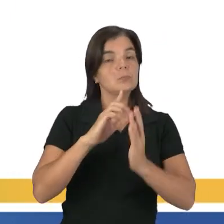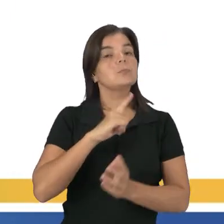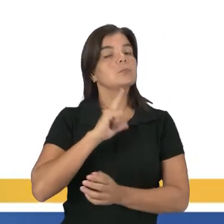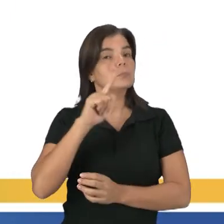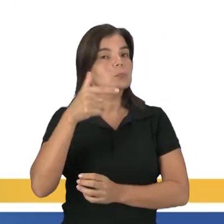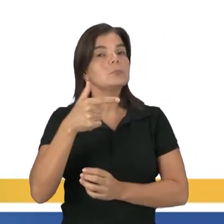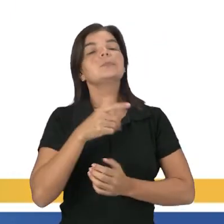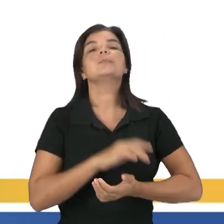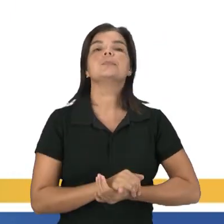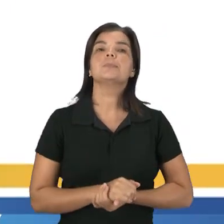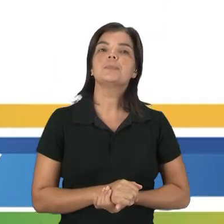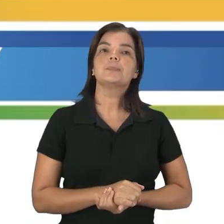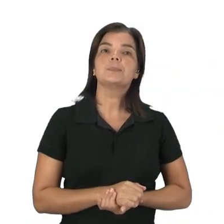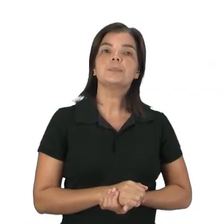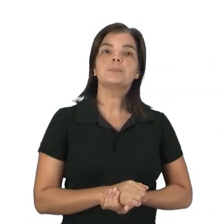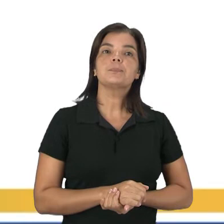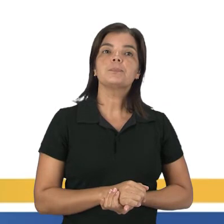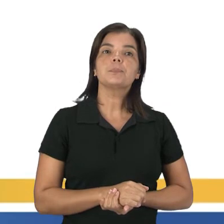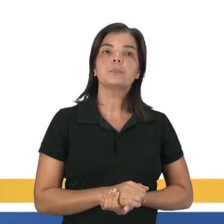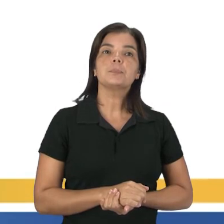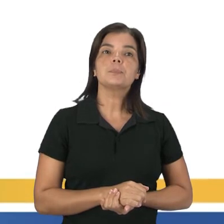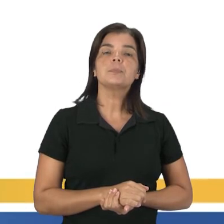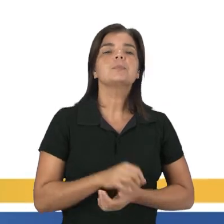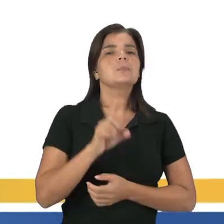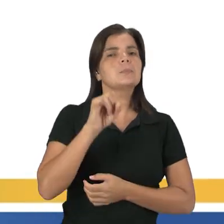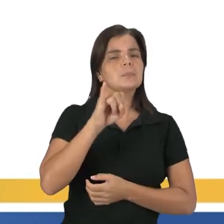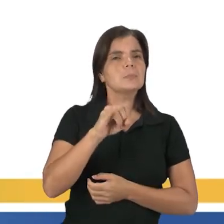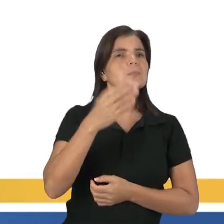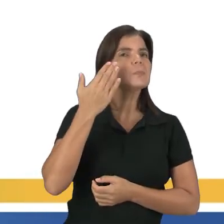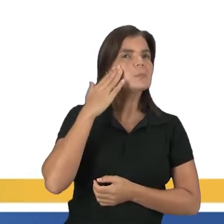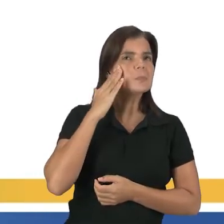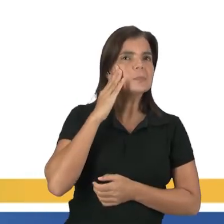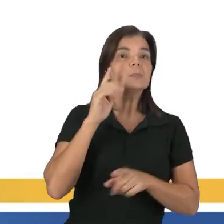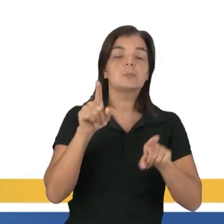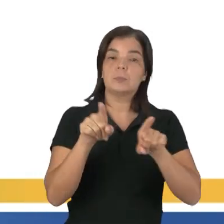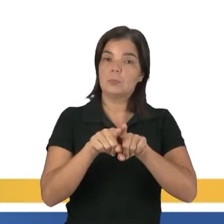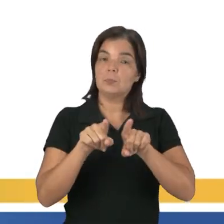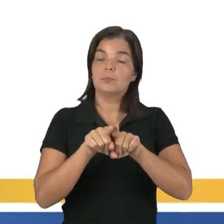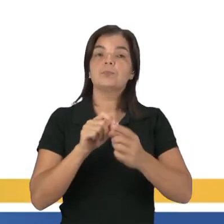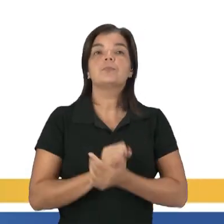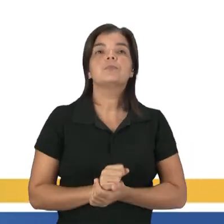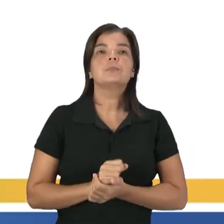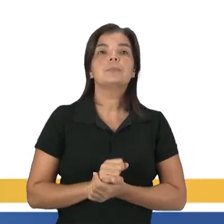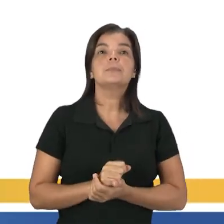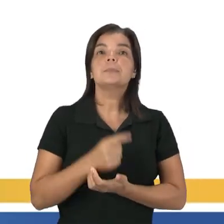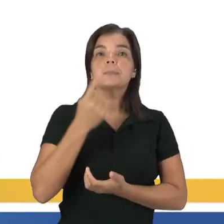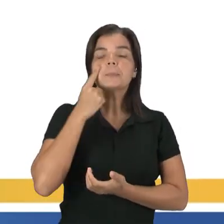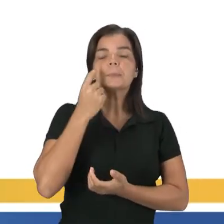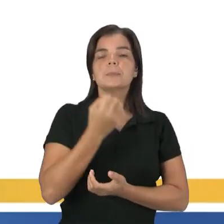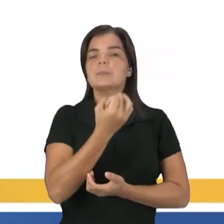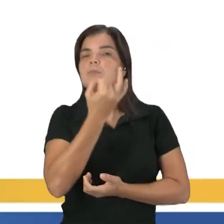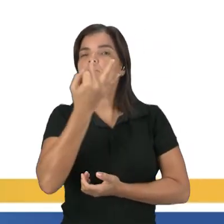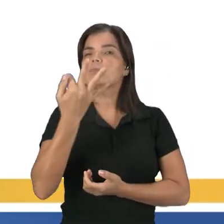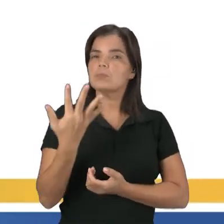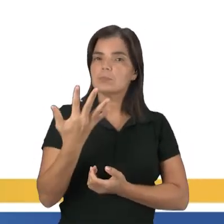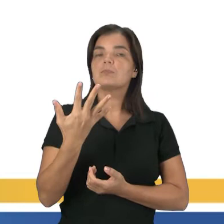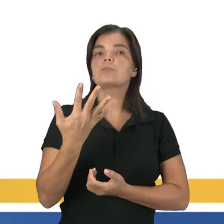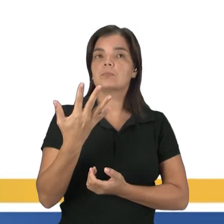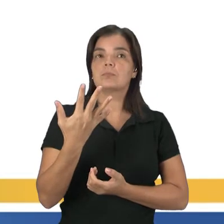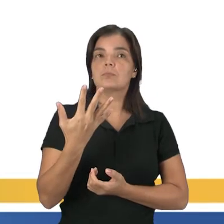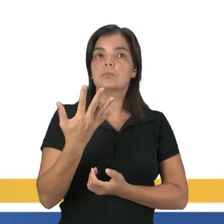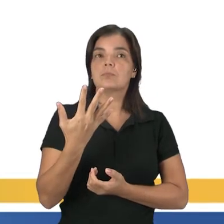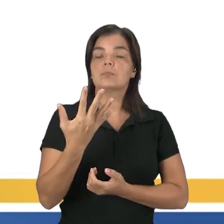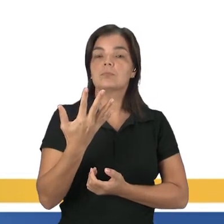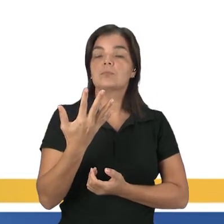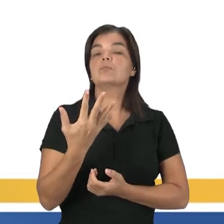tem outros, não é isso? Então, será que você entendeu um pouco sobre a parte do vasilhame, né? Vamos ver aqui a seguinte